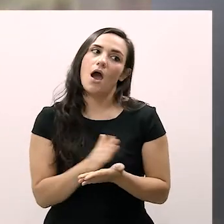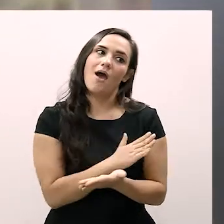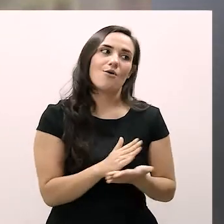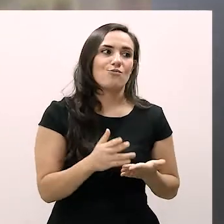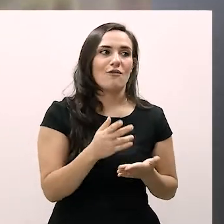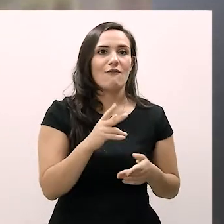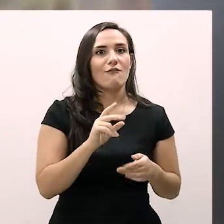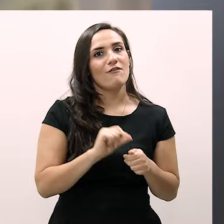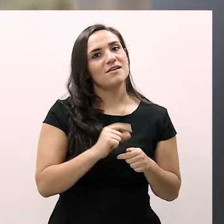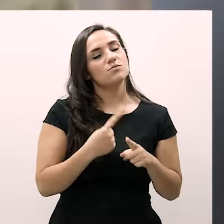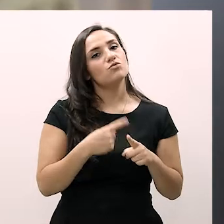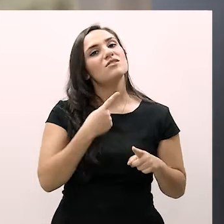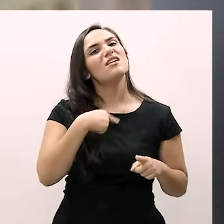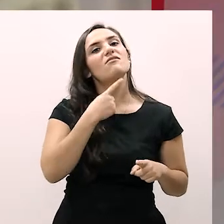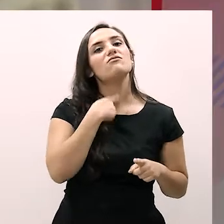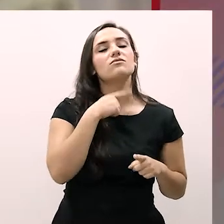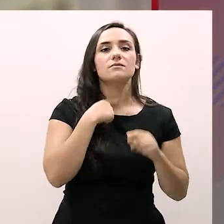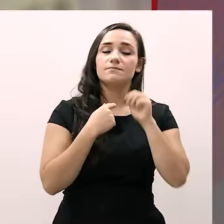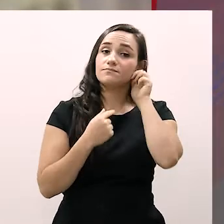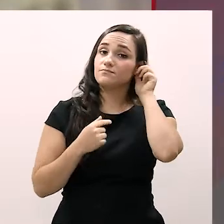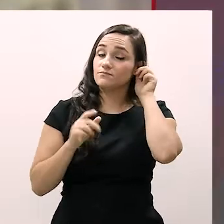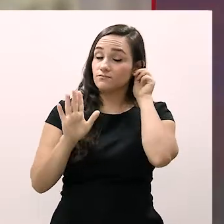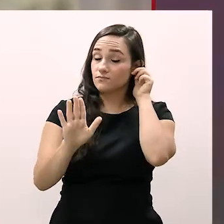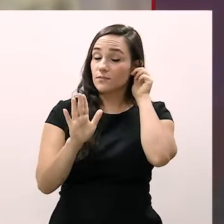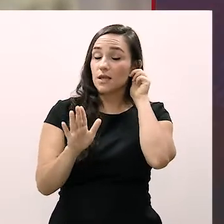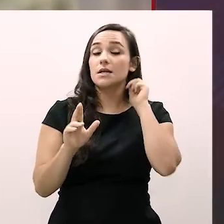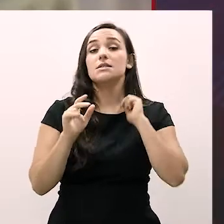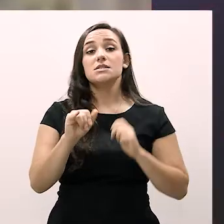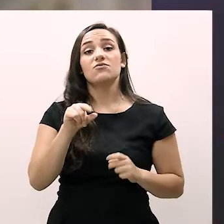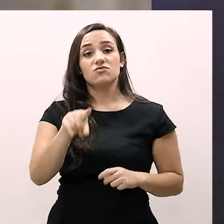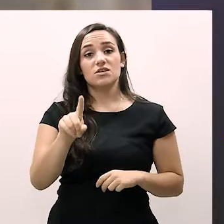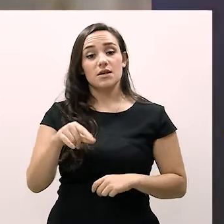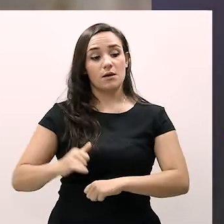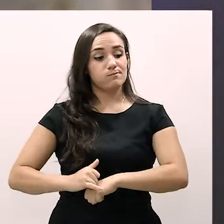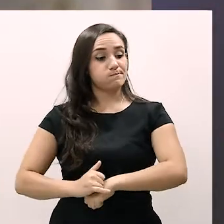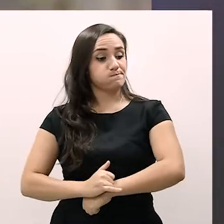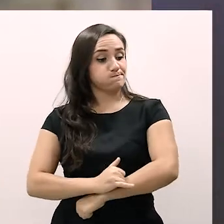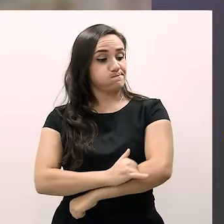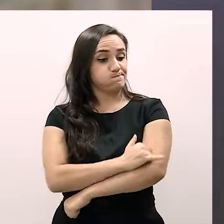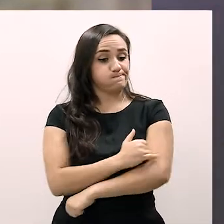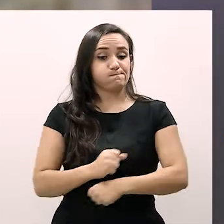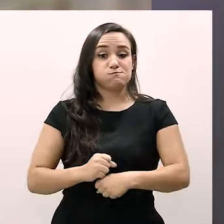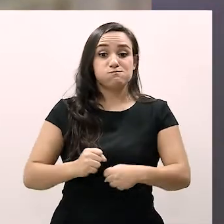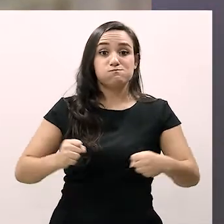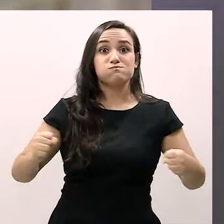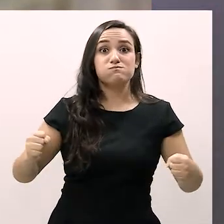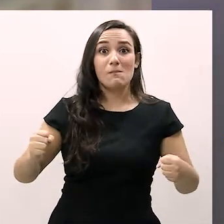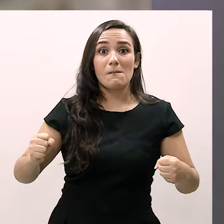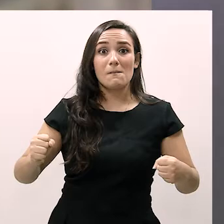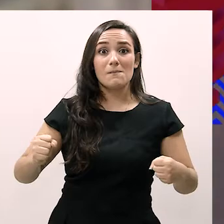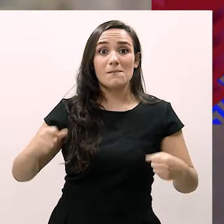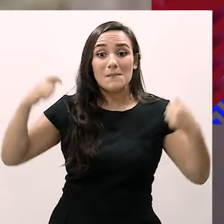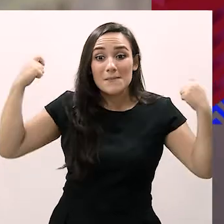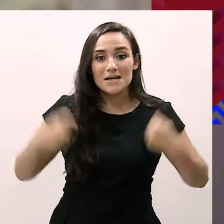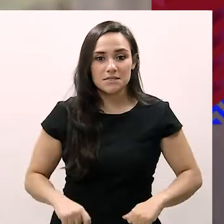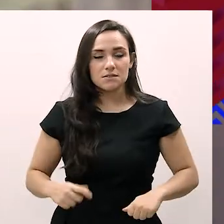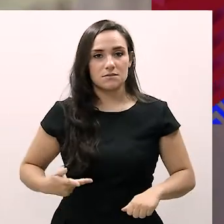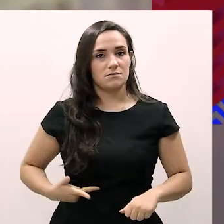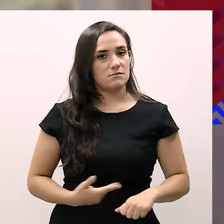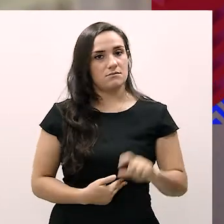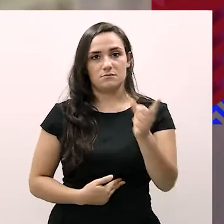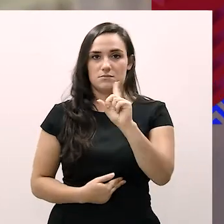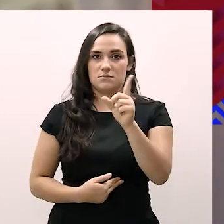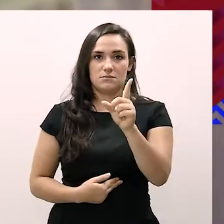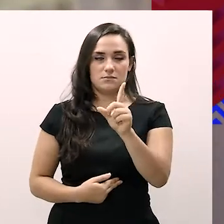Ser obeso mórbido, esse paciente não é que ele tem que ser operado. É muito importante, isso eu uso várias